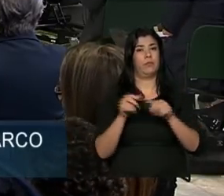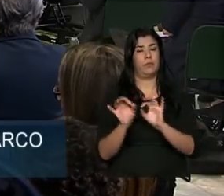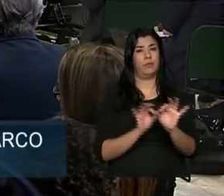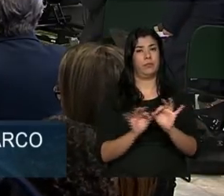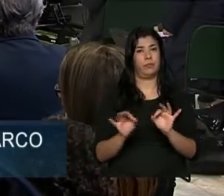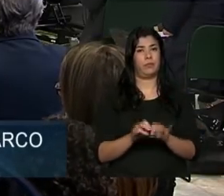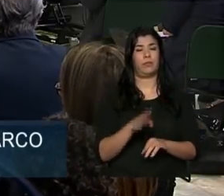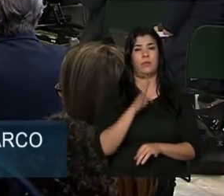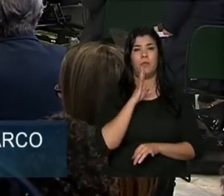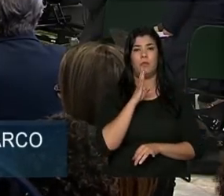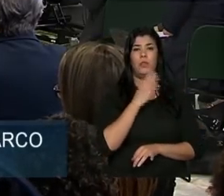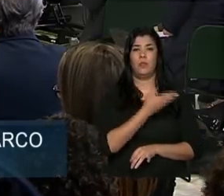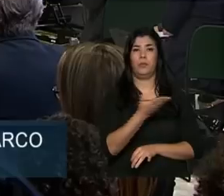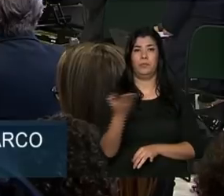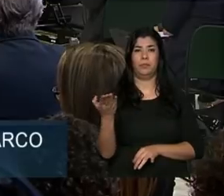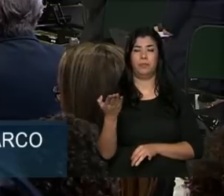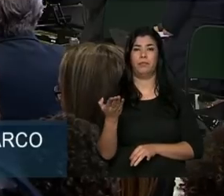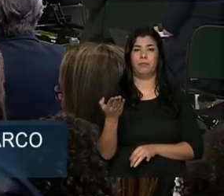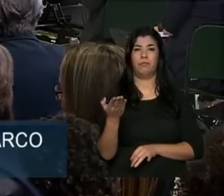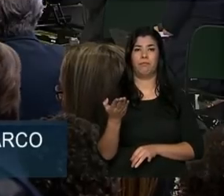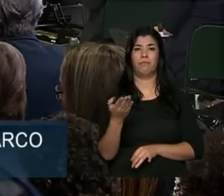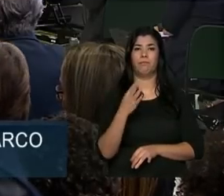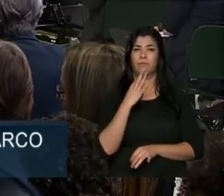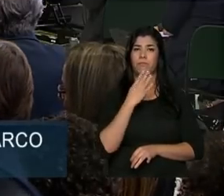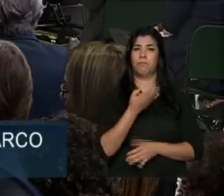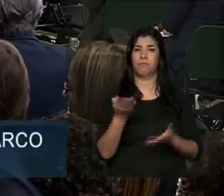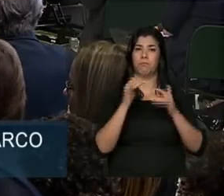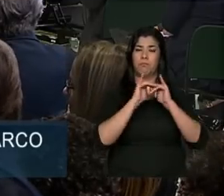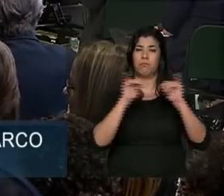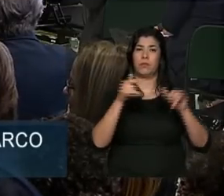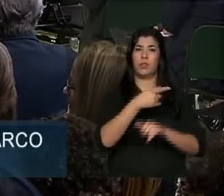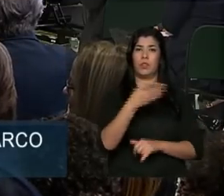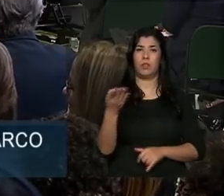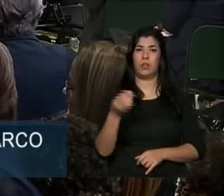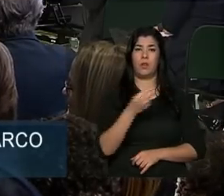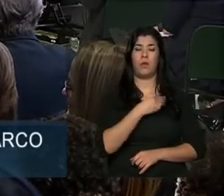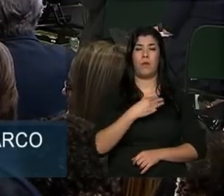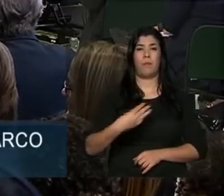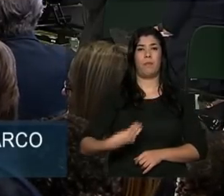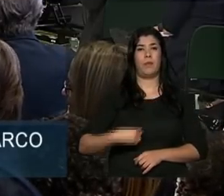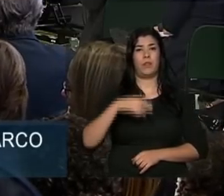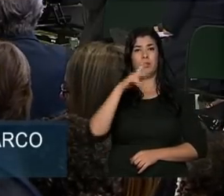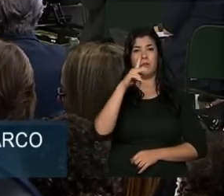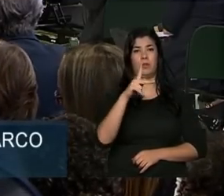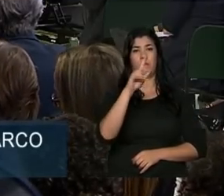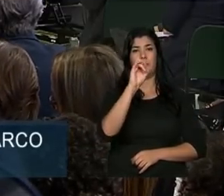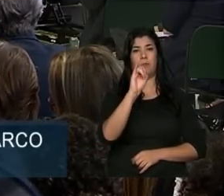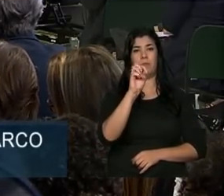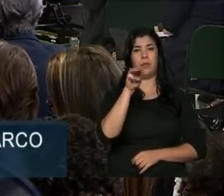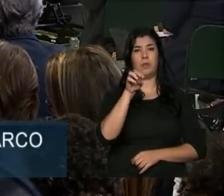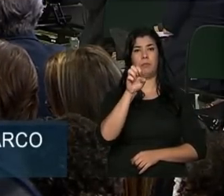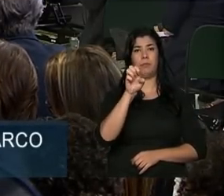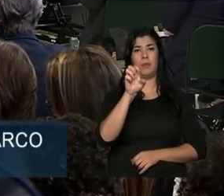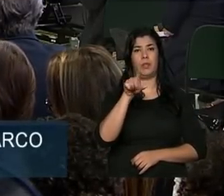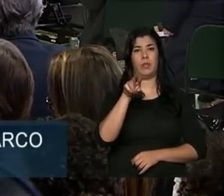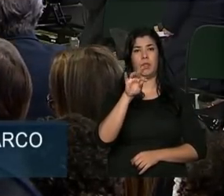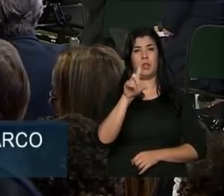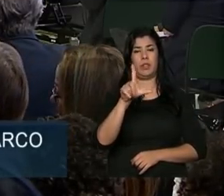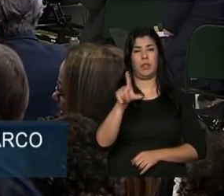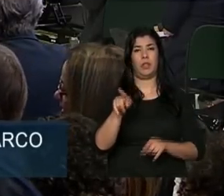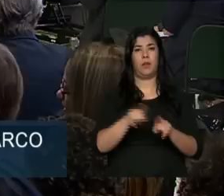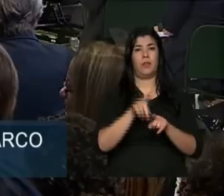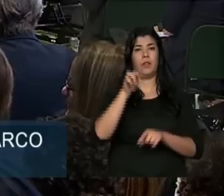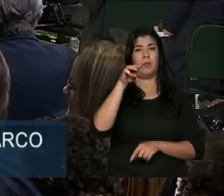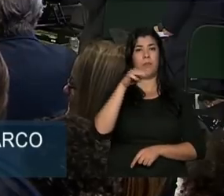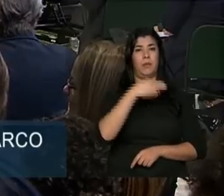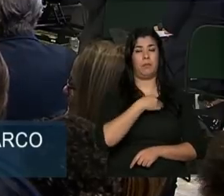fazer um reconhecimento público ao ministro Pimentel e ao ministro Mauro, que se dedicaram pessoalmente nos estudos, cadeia por cadeia, a